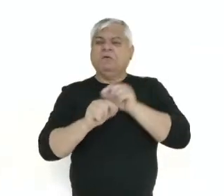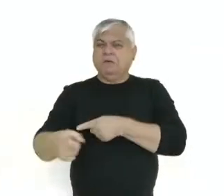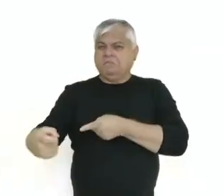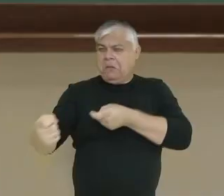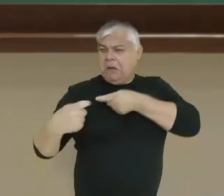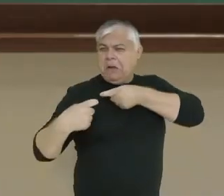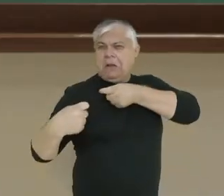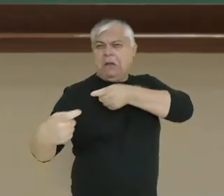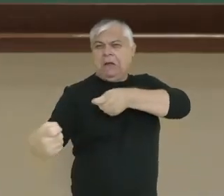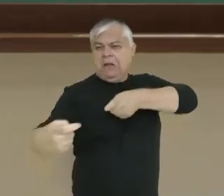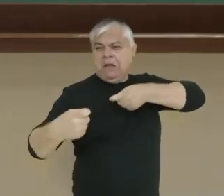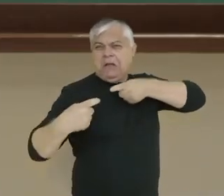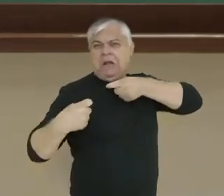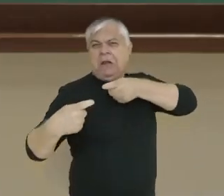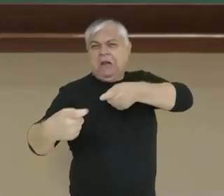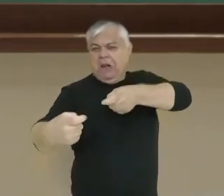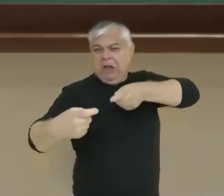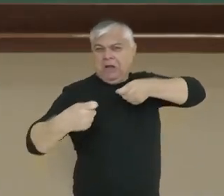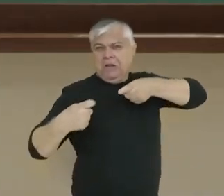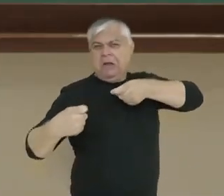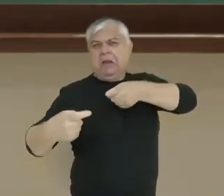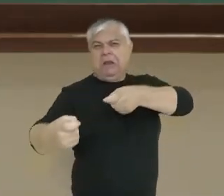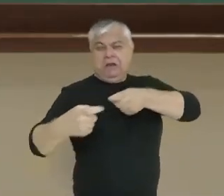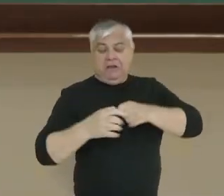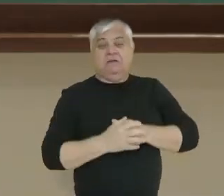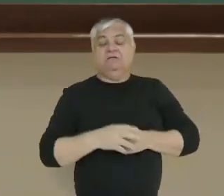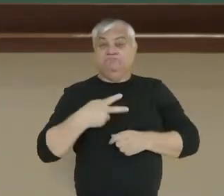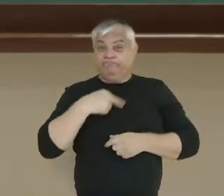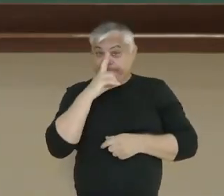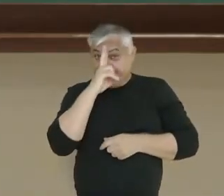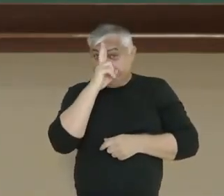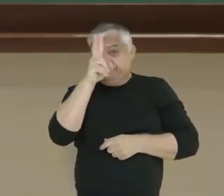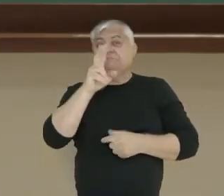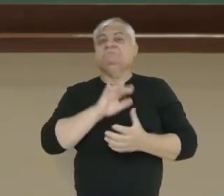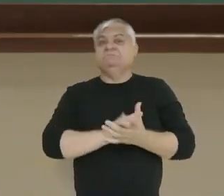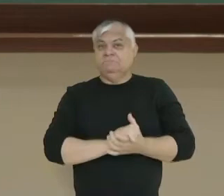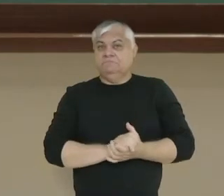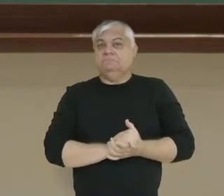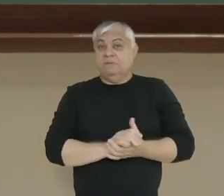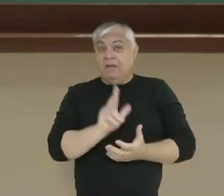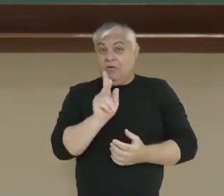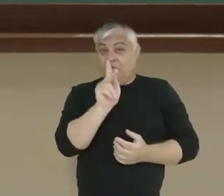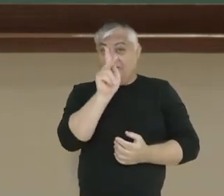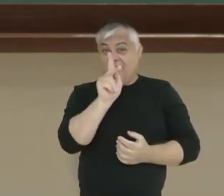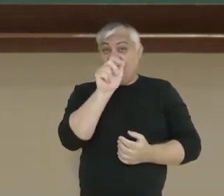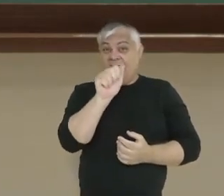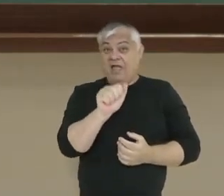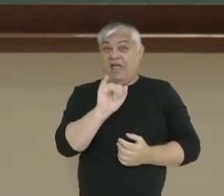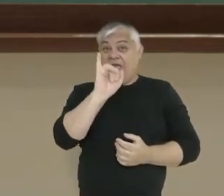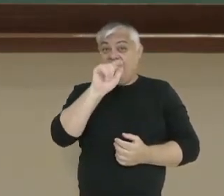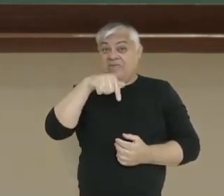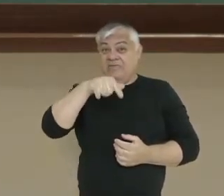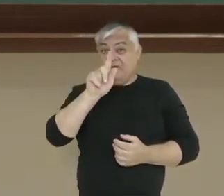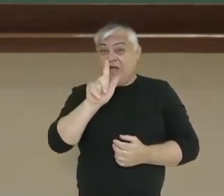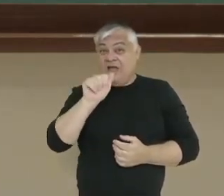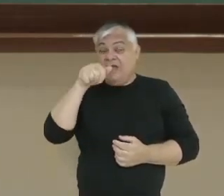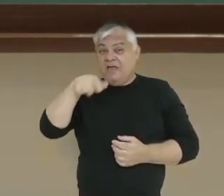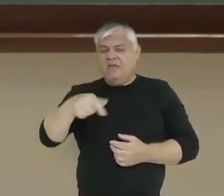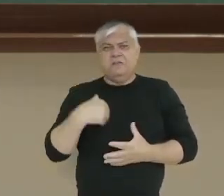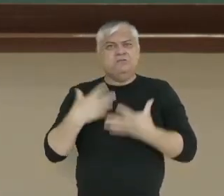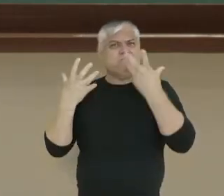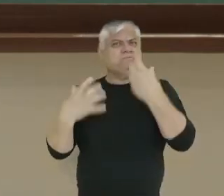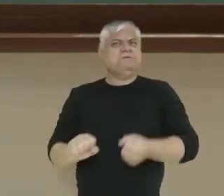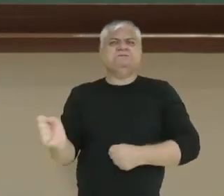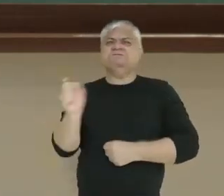guerras contra os não indígenas. Então, a gente pode dizer, sim, que não houve uma total aceitação